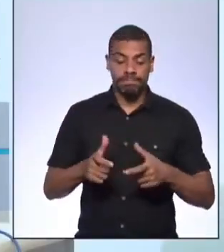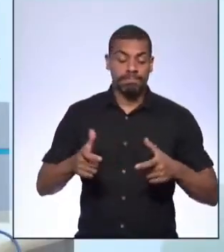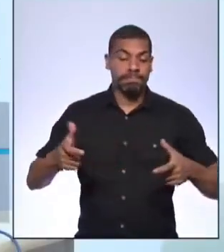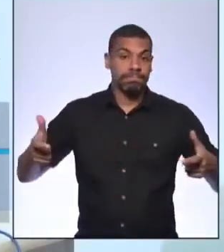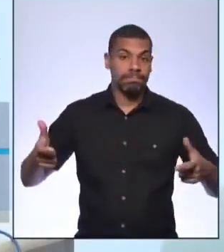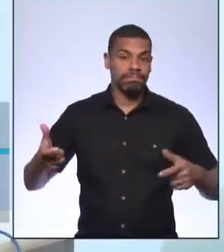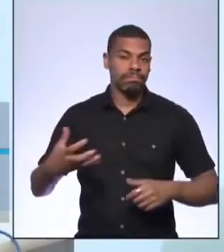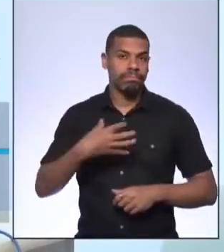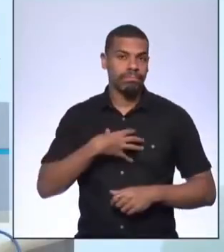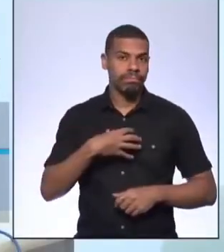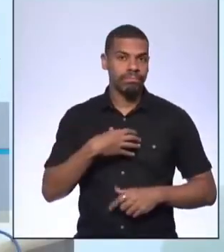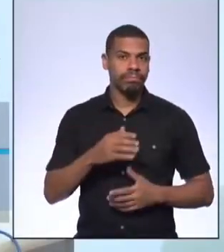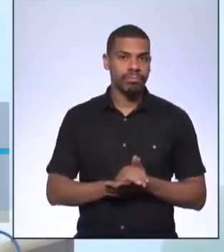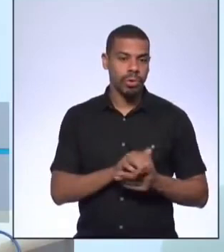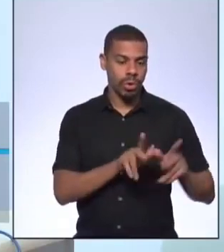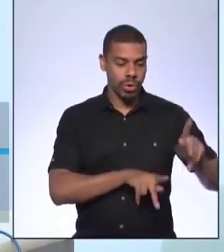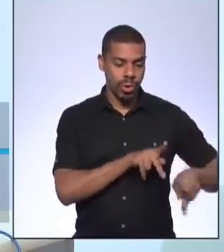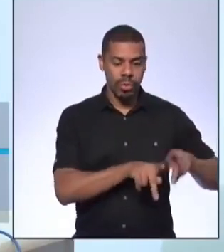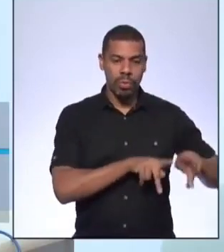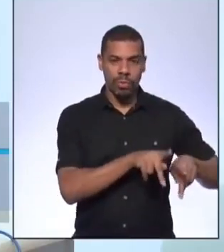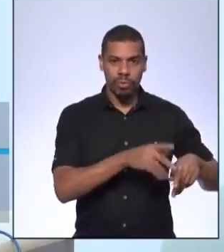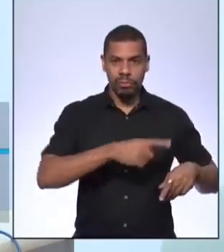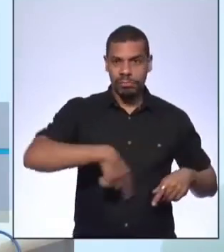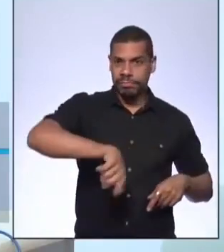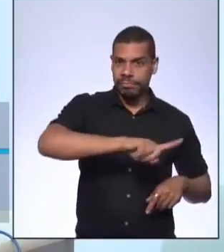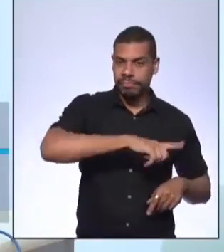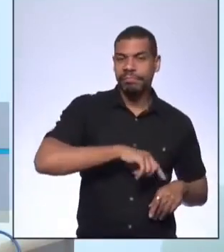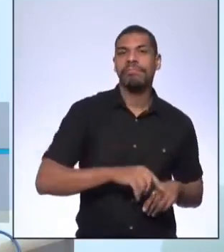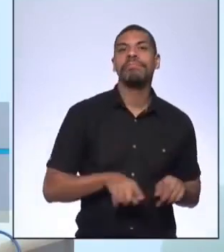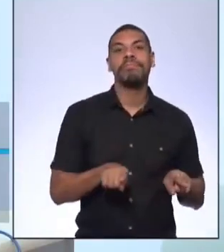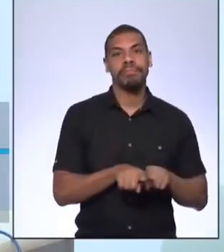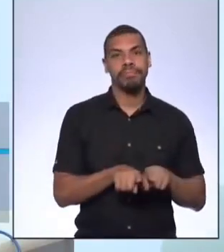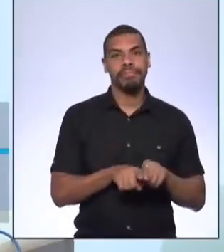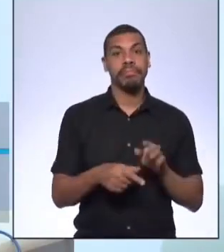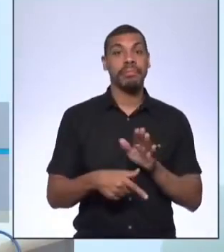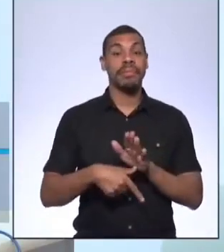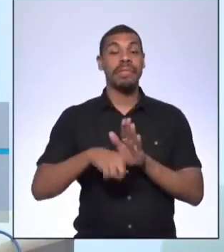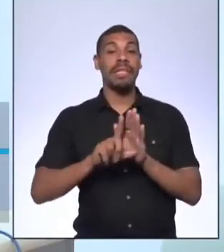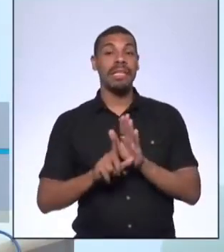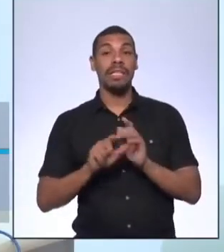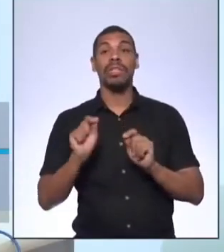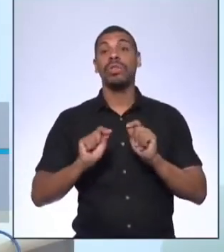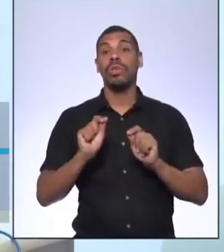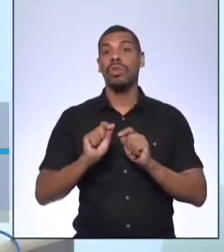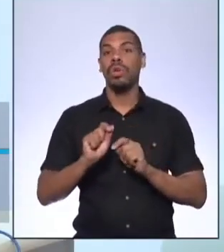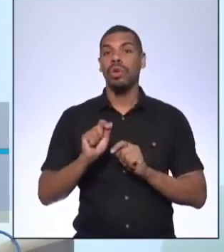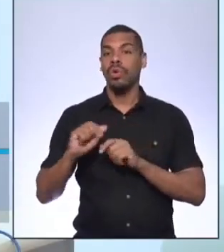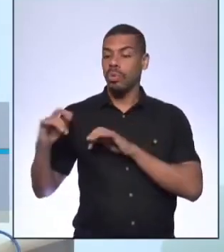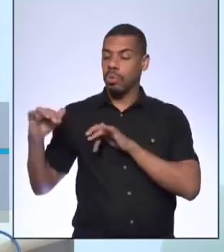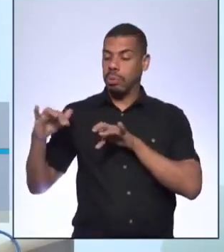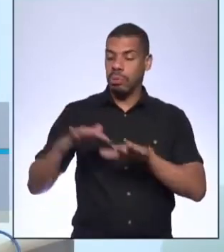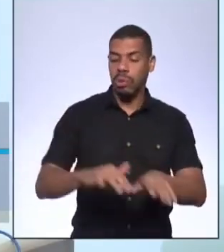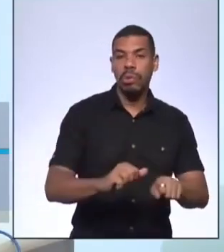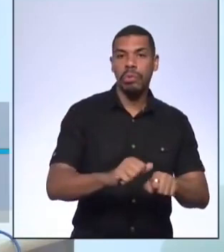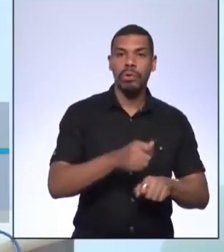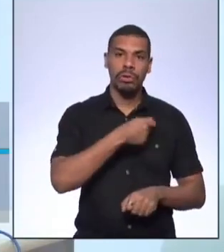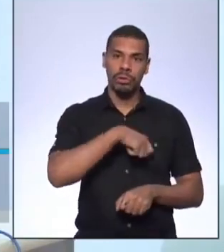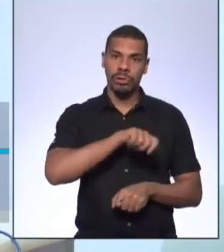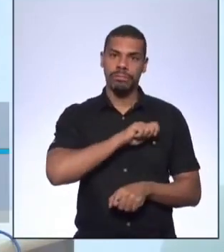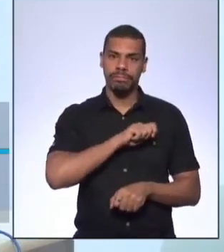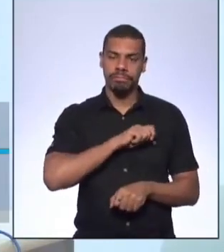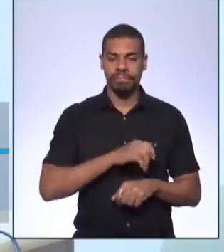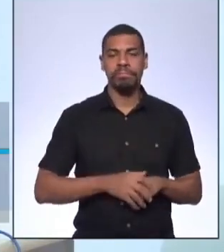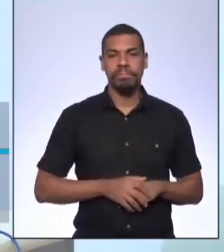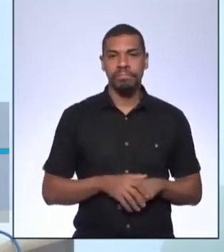avançada eram essas populações, eram essas civilizações antes da chegada dos espanhóis, ou seja, ele está ali